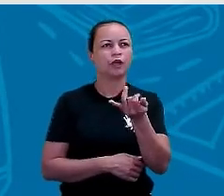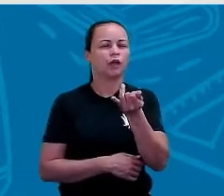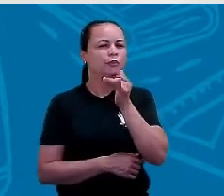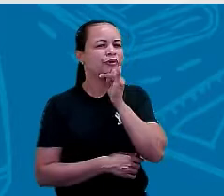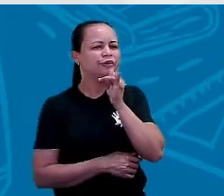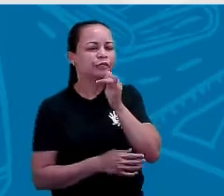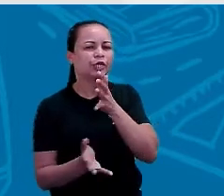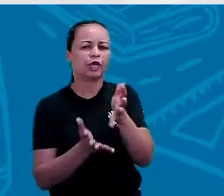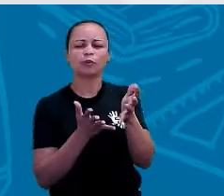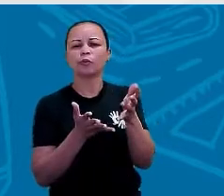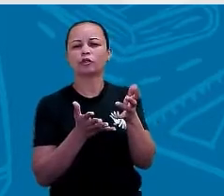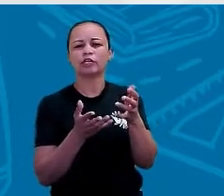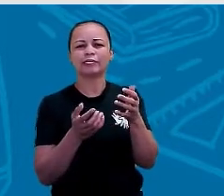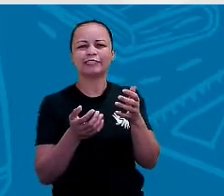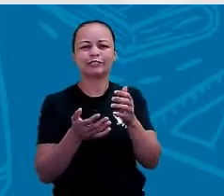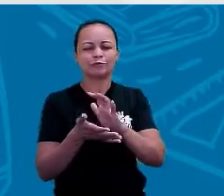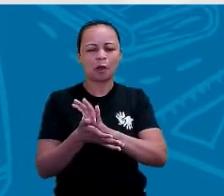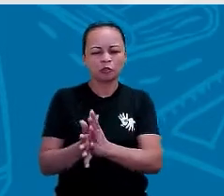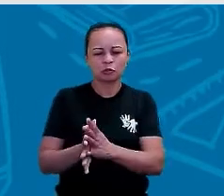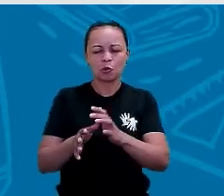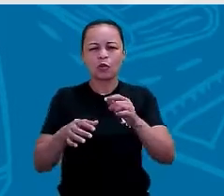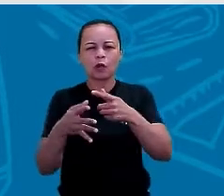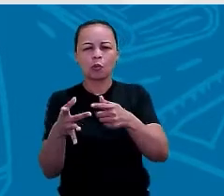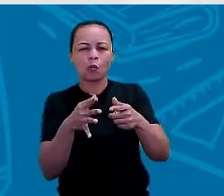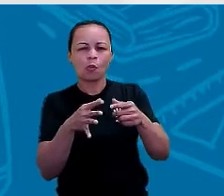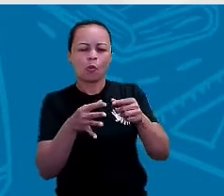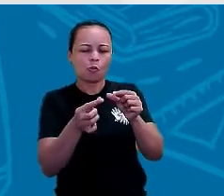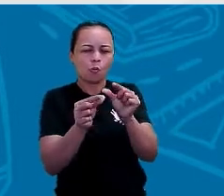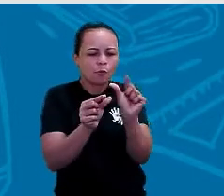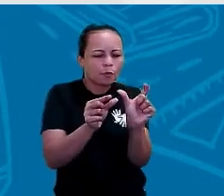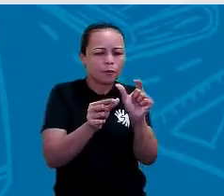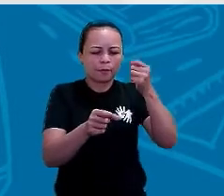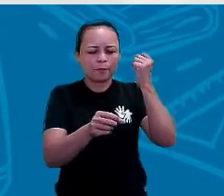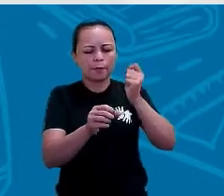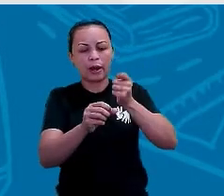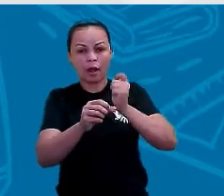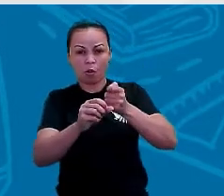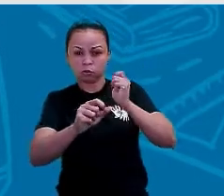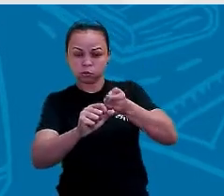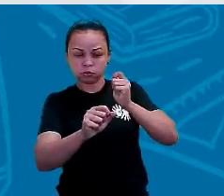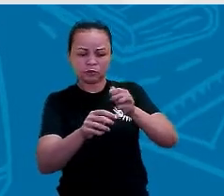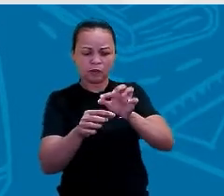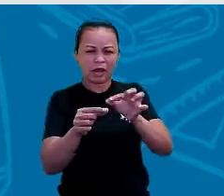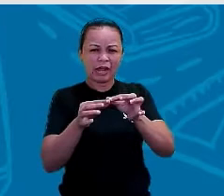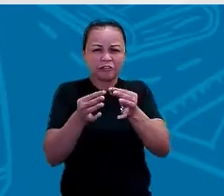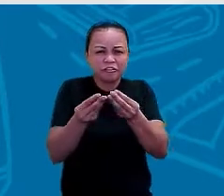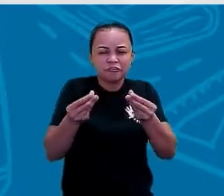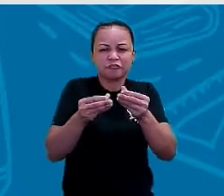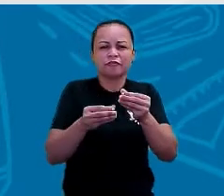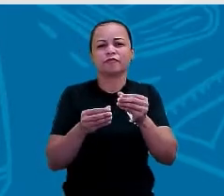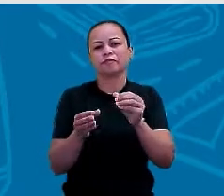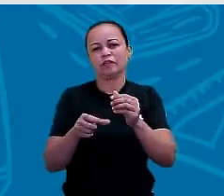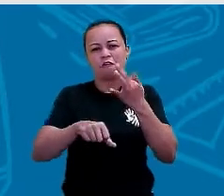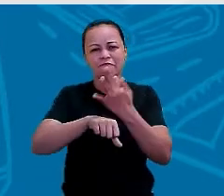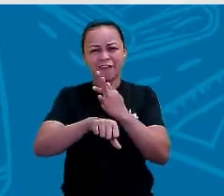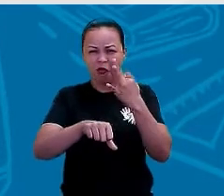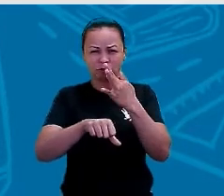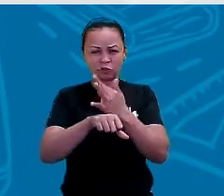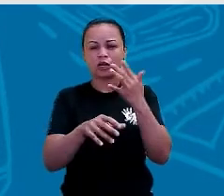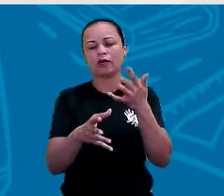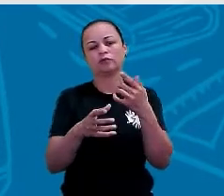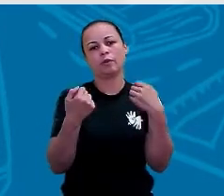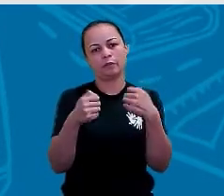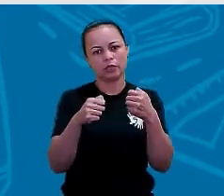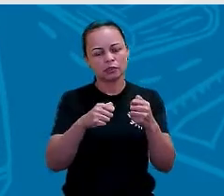está enferrujado, um prego ou um ferro enferrujado, a gente tem que imediatamente se vacinar, né? Tomar